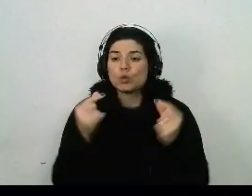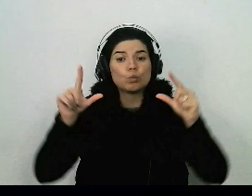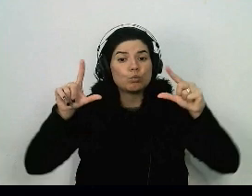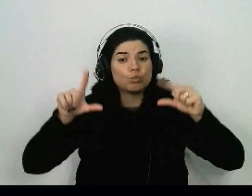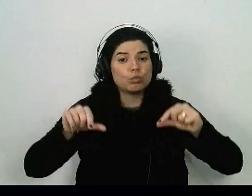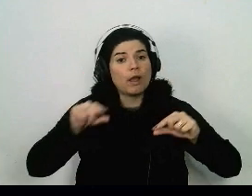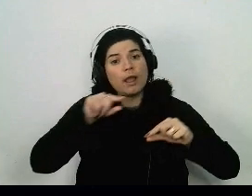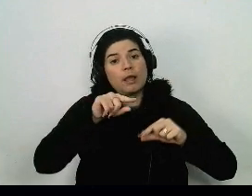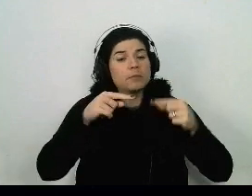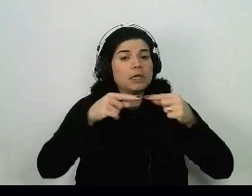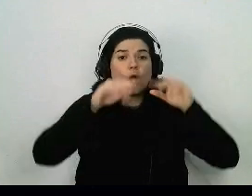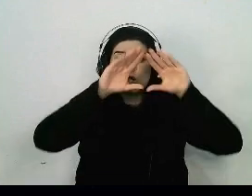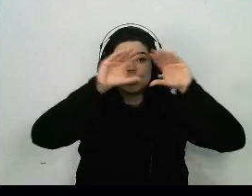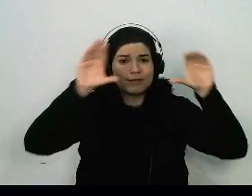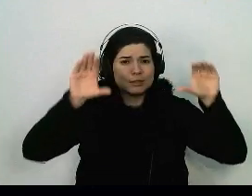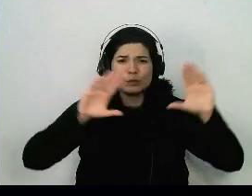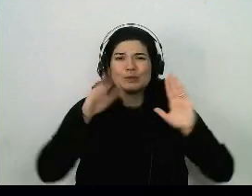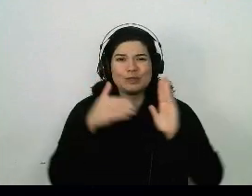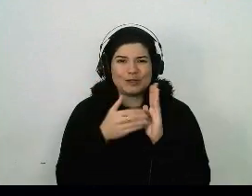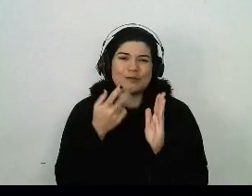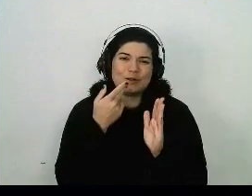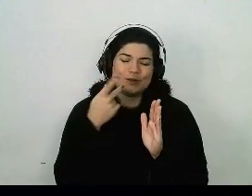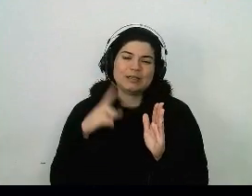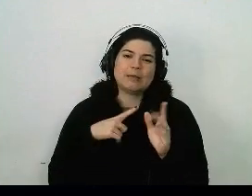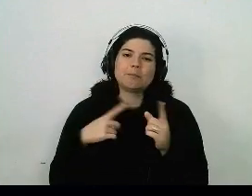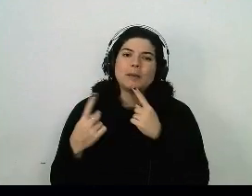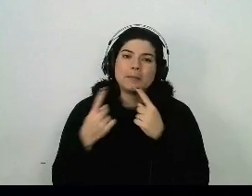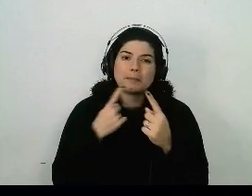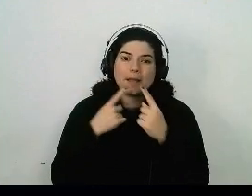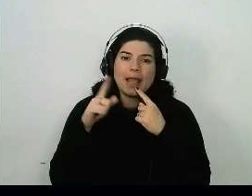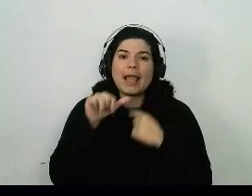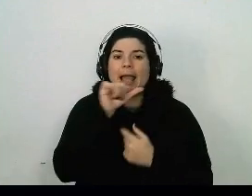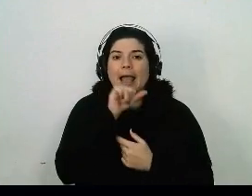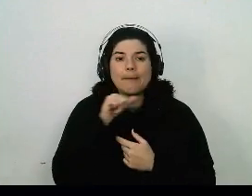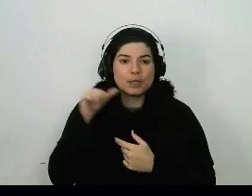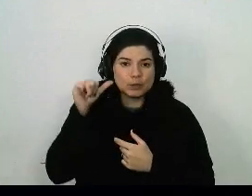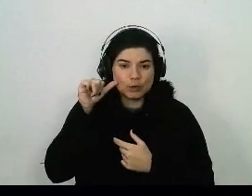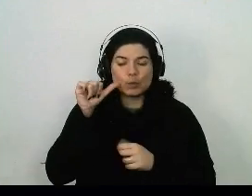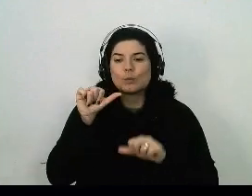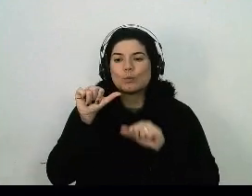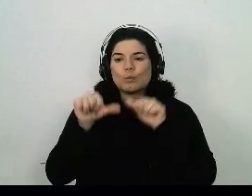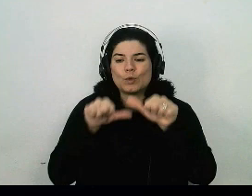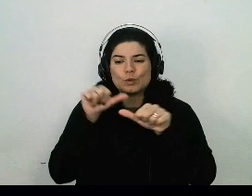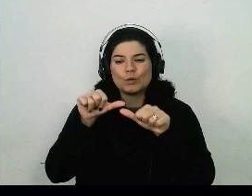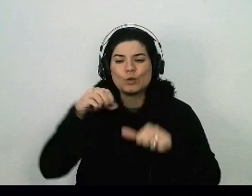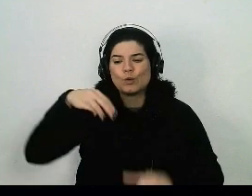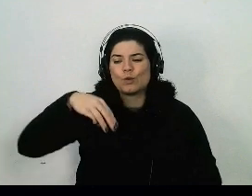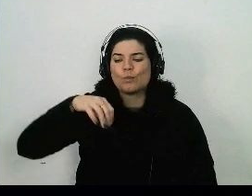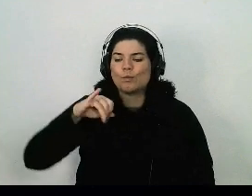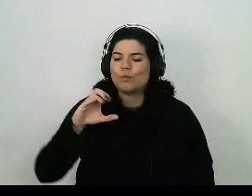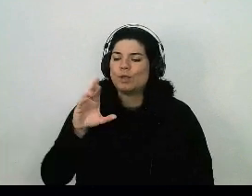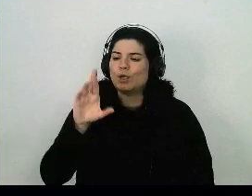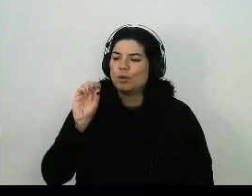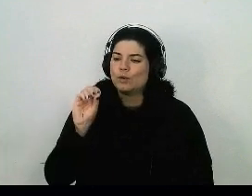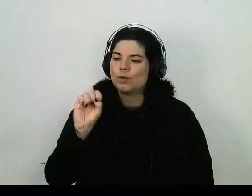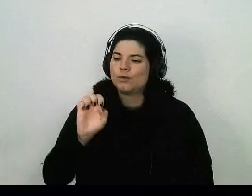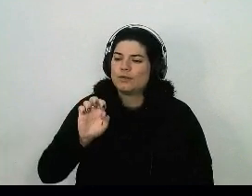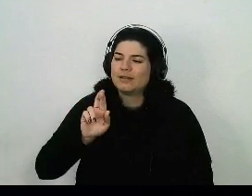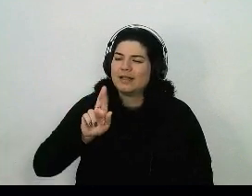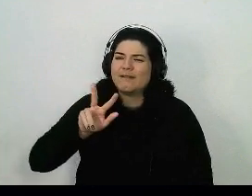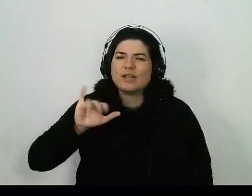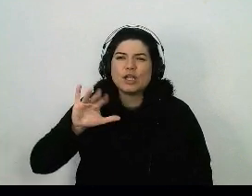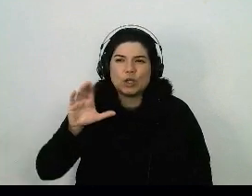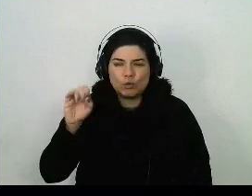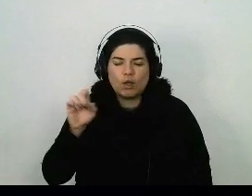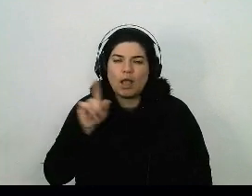todo mundo falando disso a gente teve recentemente uma discussão da Amazon de como ela mudou de micro serviço para monolito e não foi amaso inteira foi uma